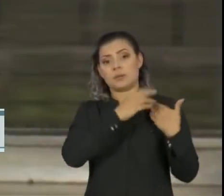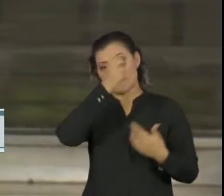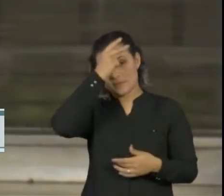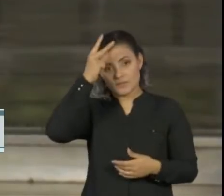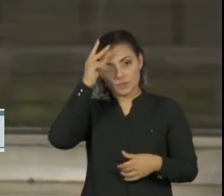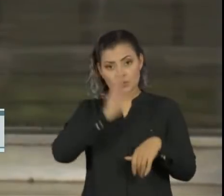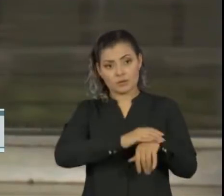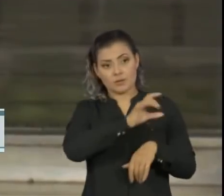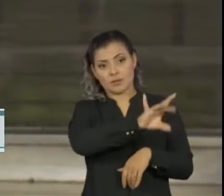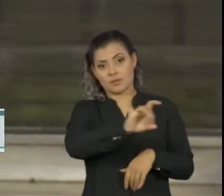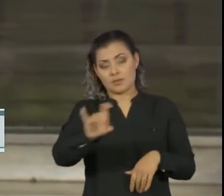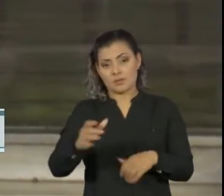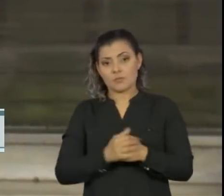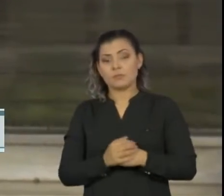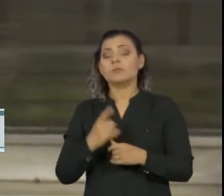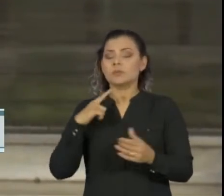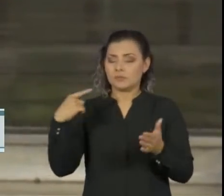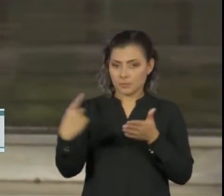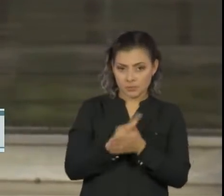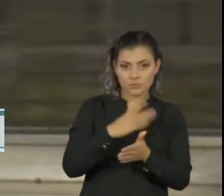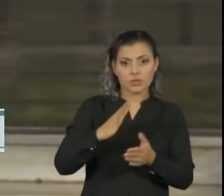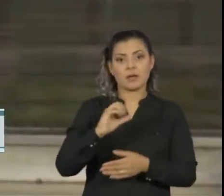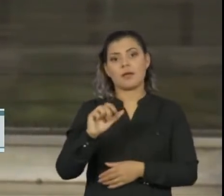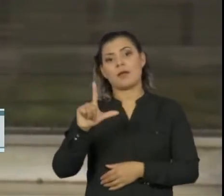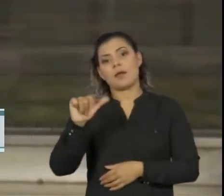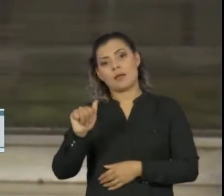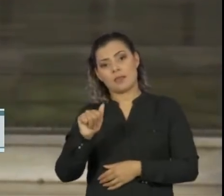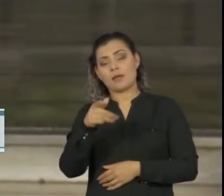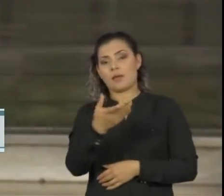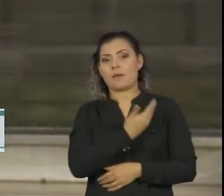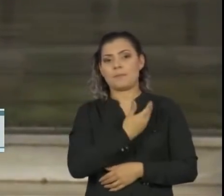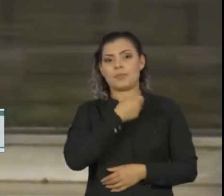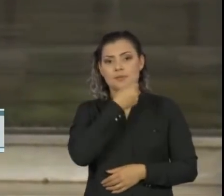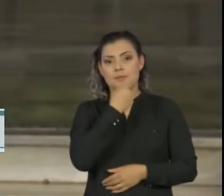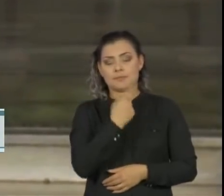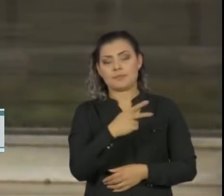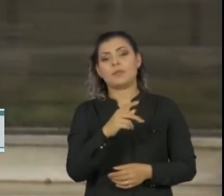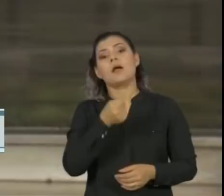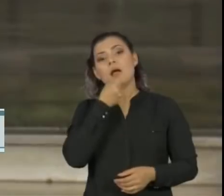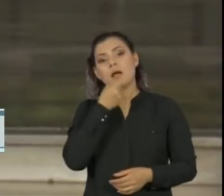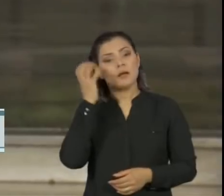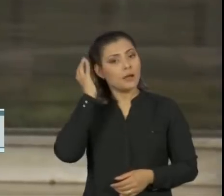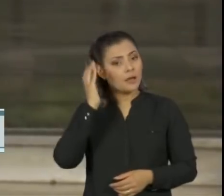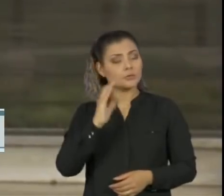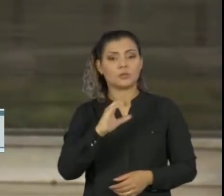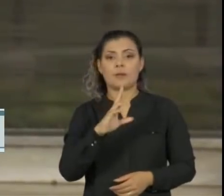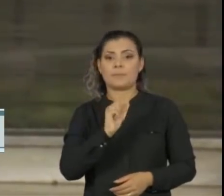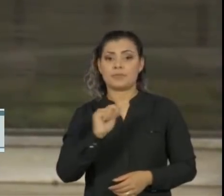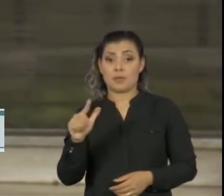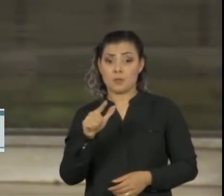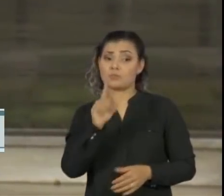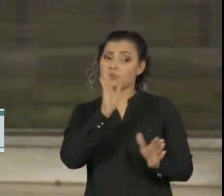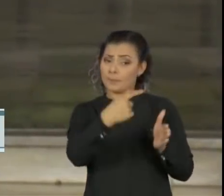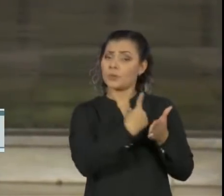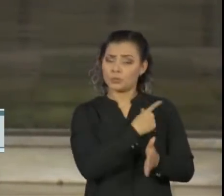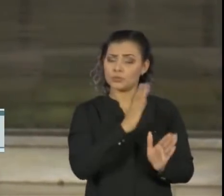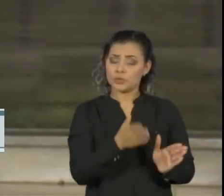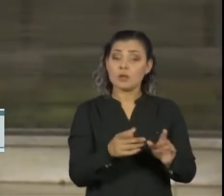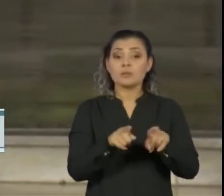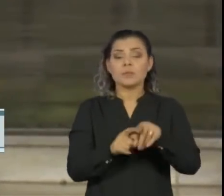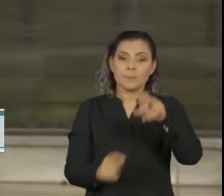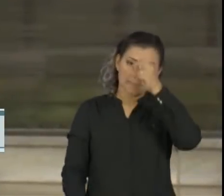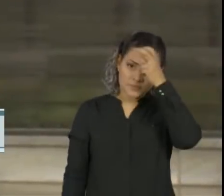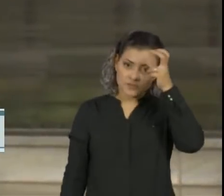prefeituras. Já houve uma pergunta nesse sentido feita pela Carla Mota, sua colega da Rádio Capital. E as prefeituras municipais, sejam da